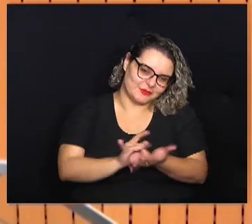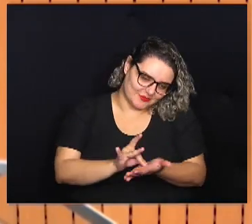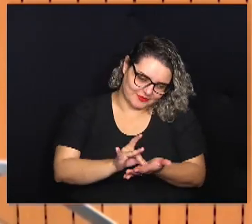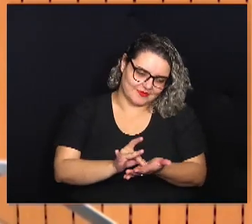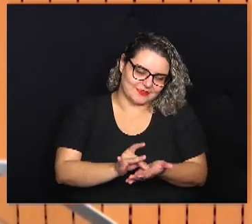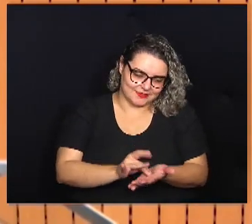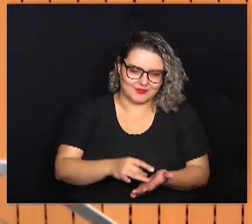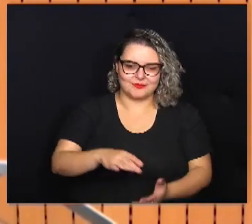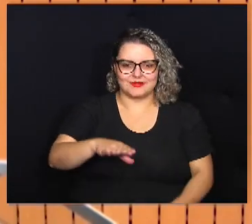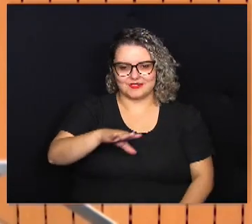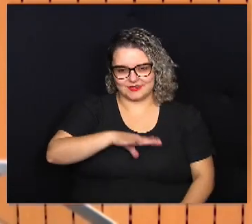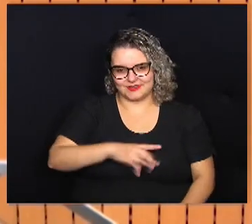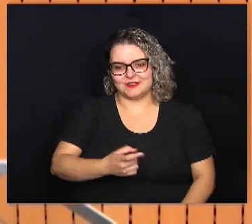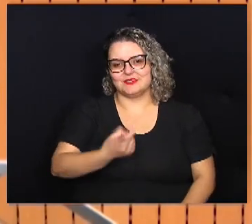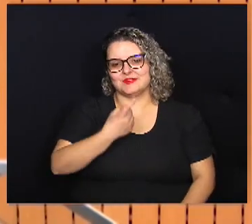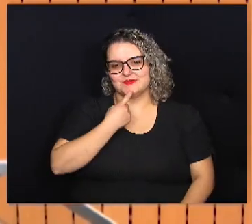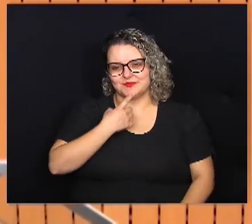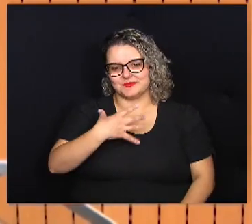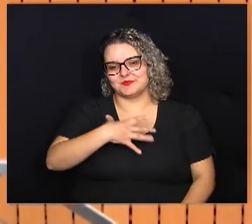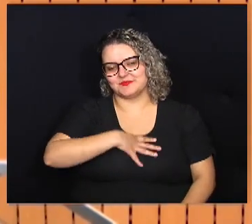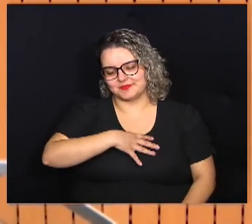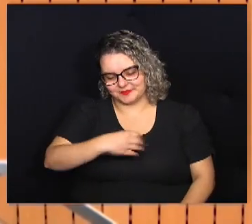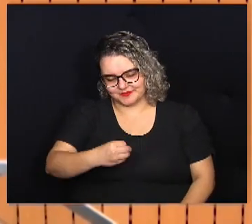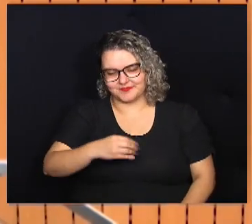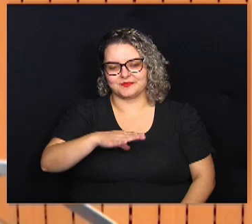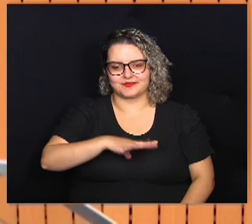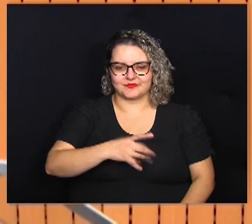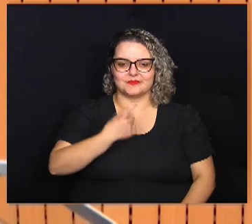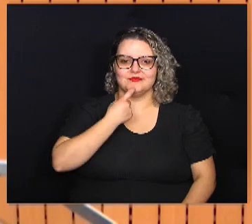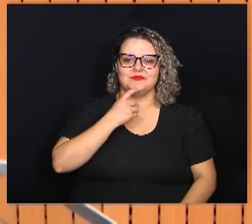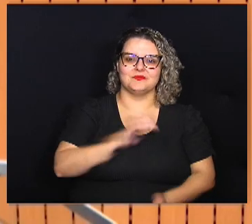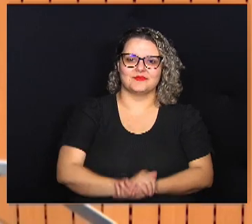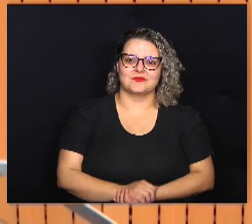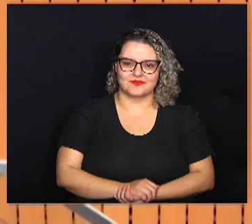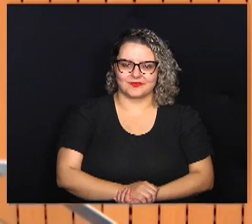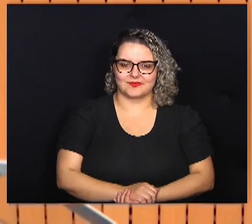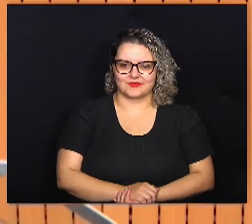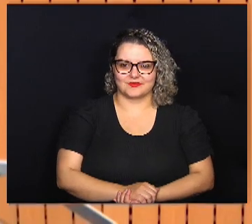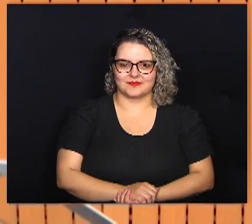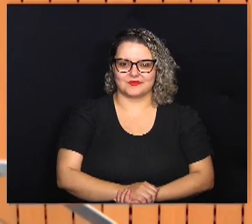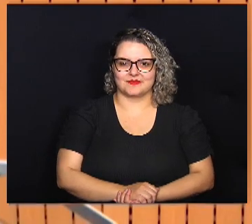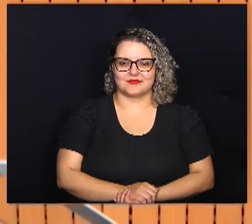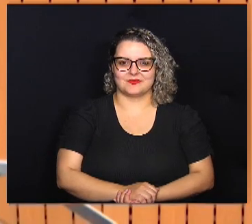oficialmente na qualidade de filho da cidade de Campinas.